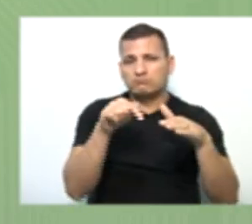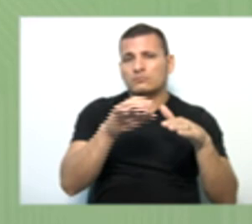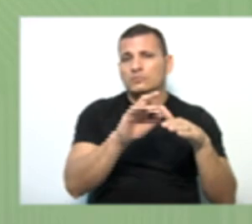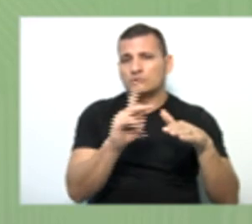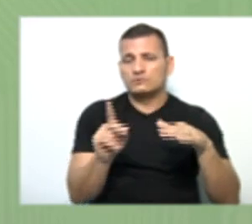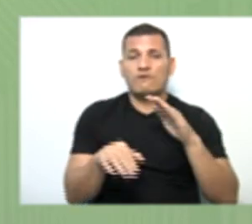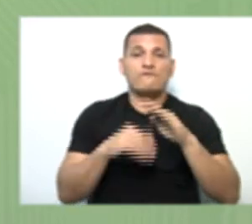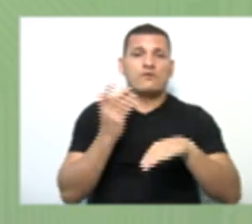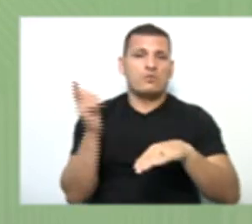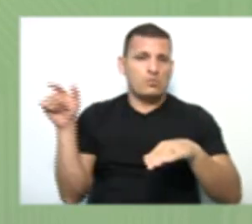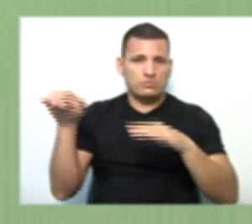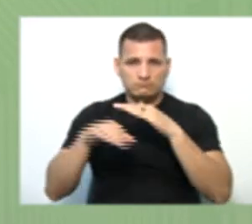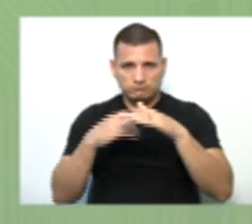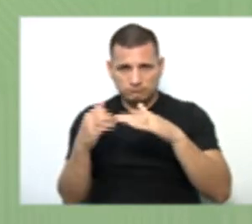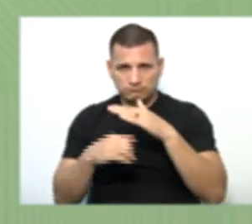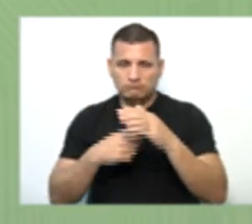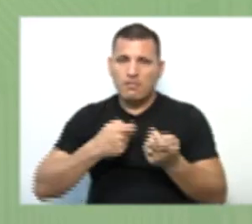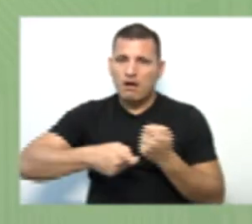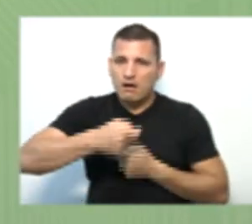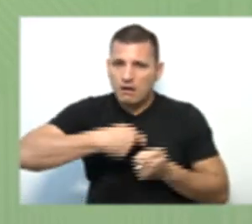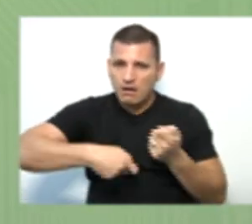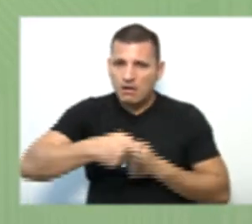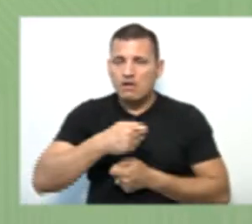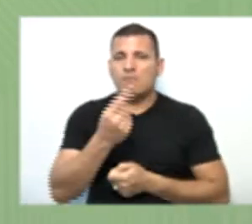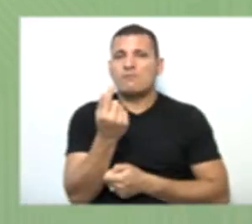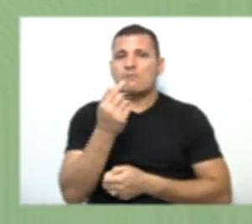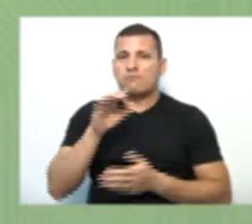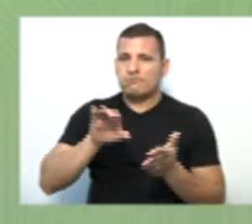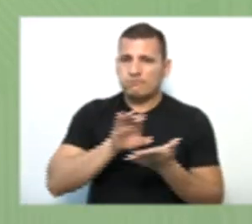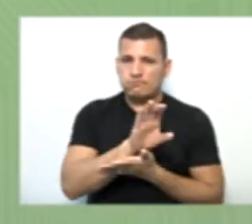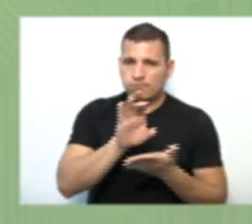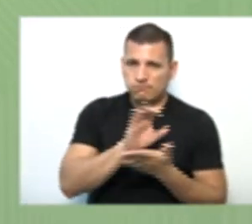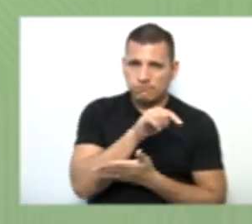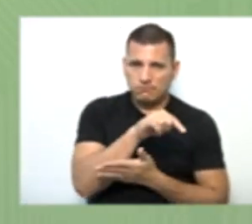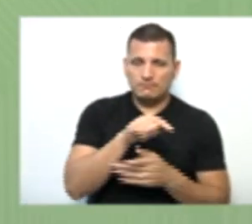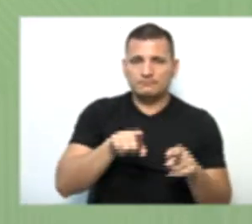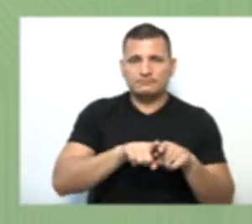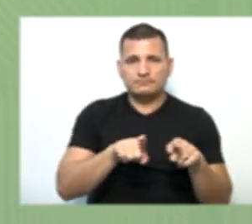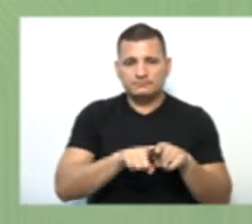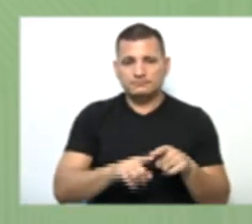para algumas eventualidades que ocorram na cooperativa.